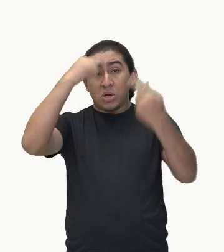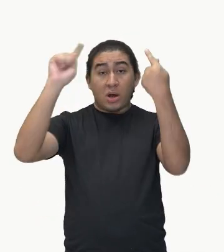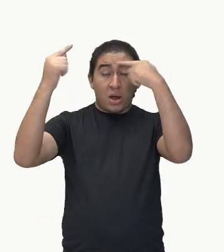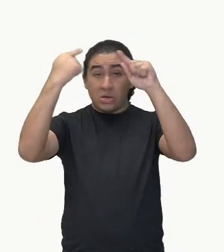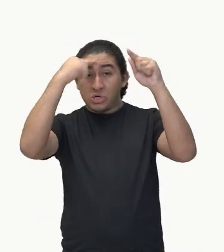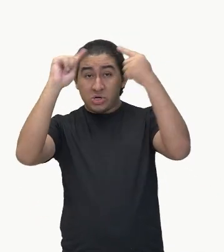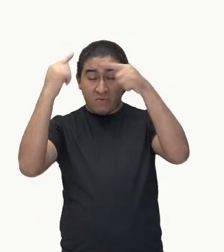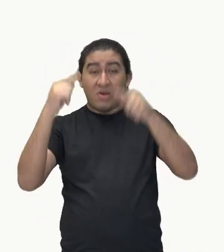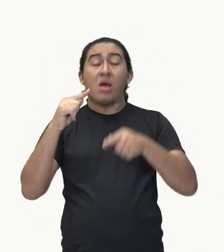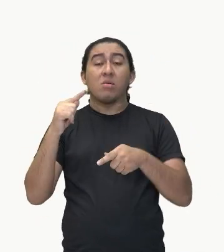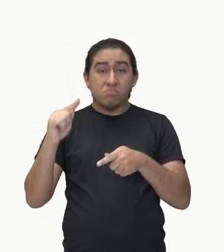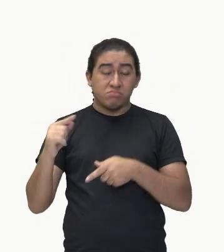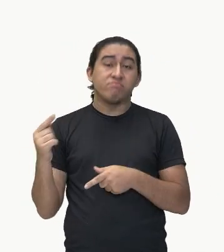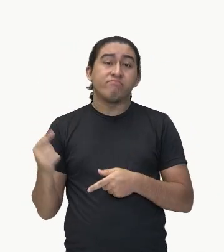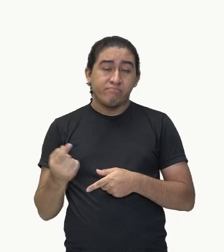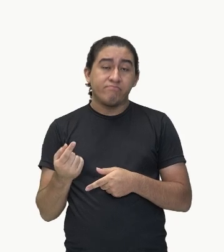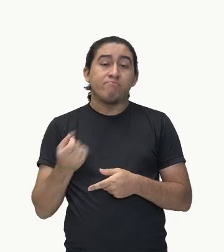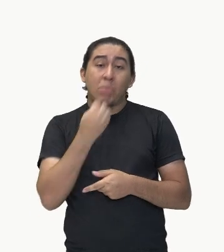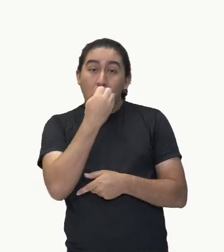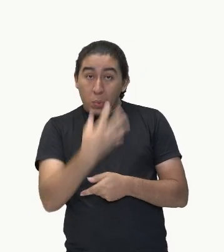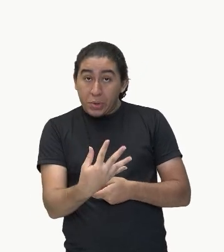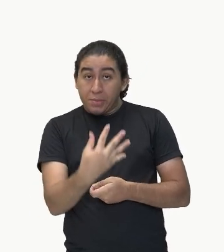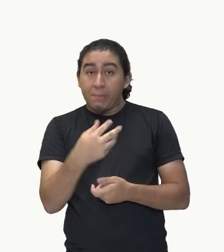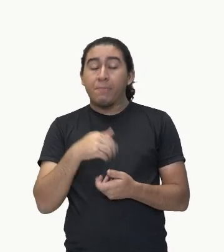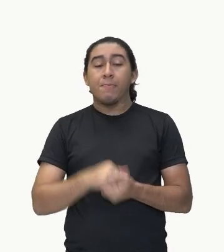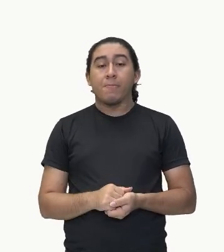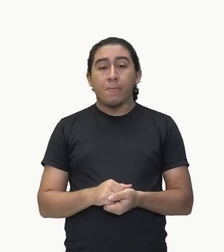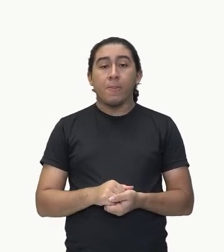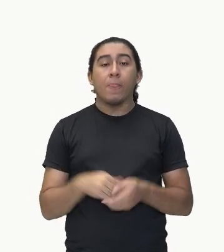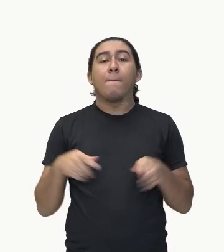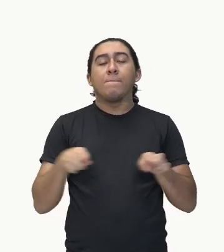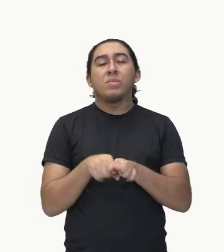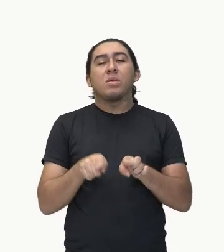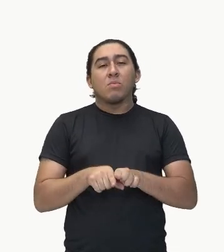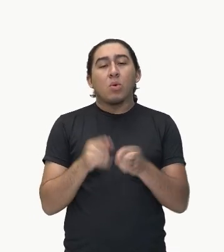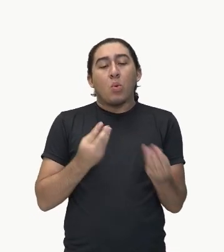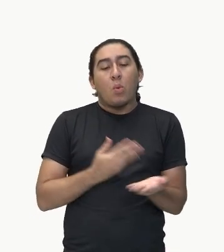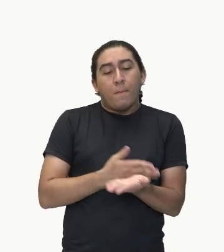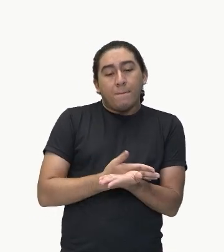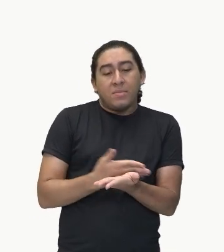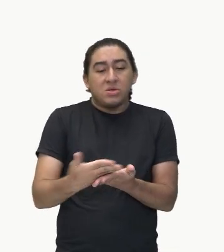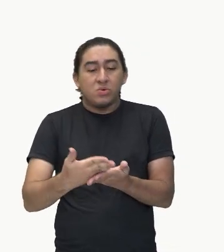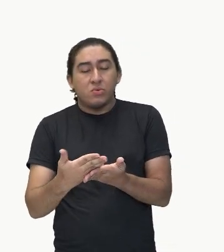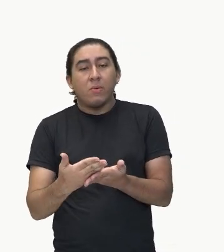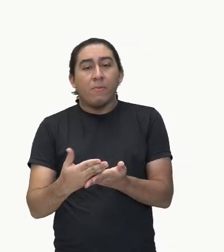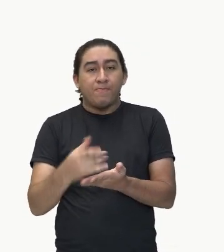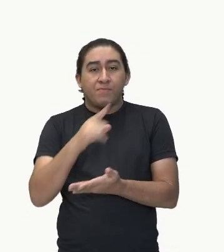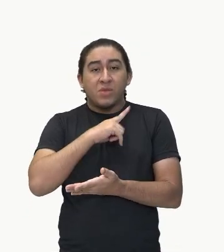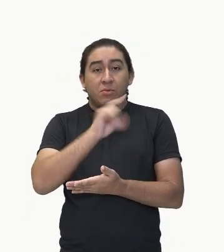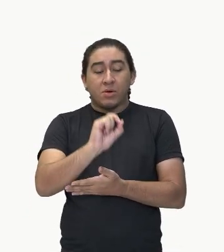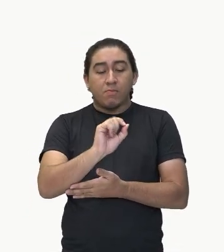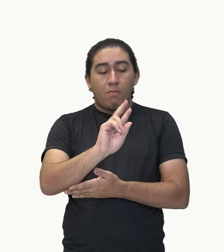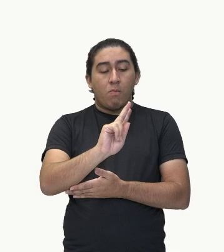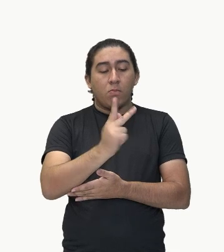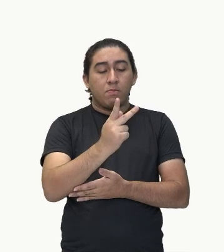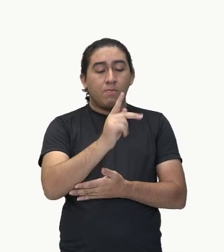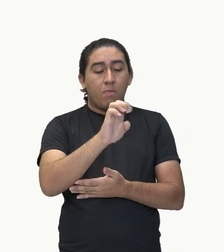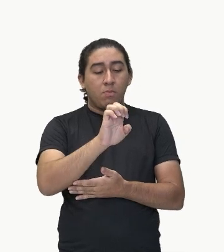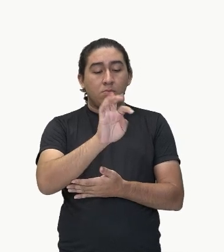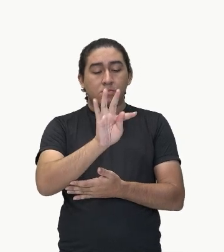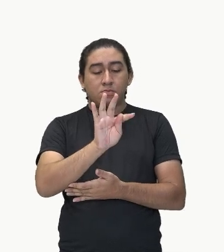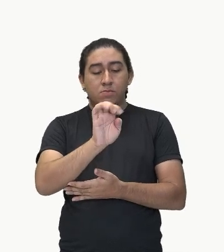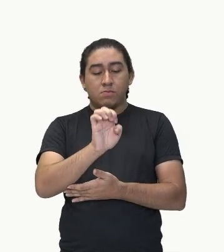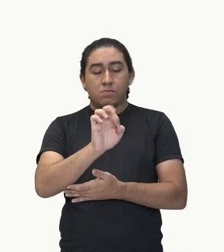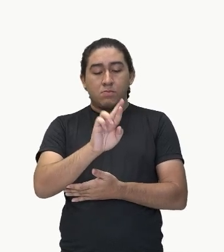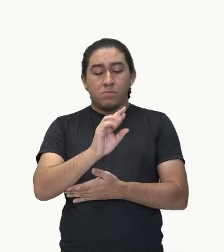inventiva muito grande. Então, ele passou a desenvolver aquilo que chamamos de heterônimos.